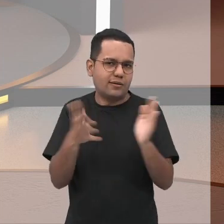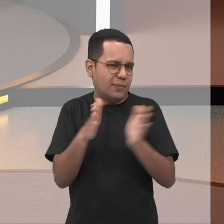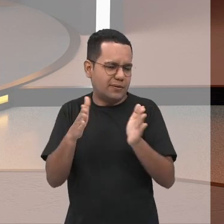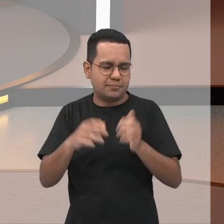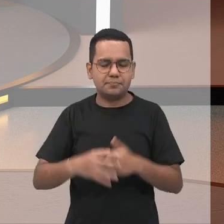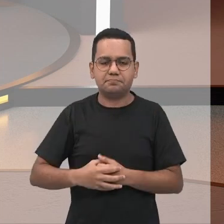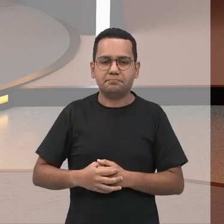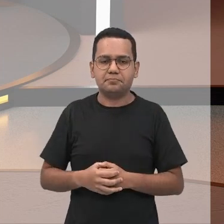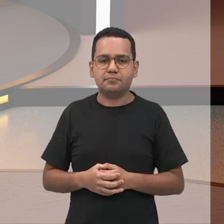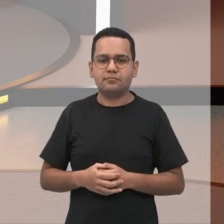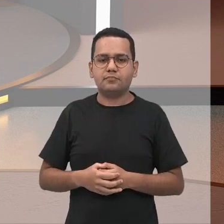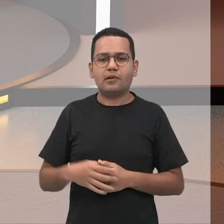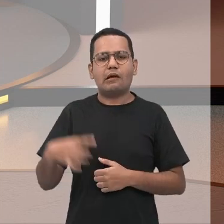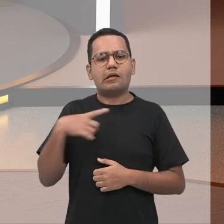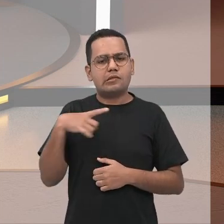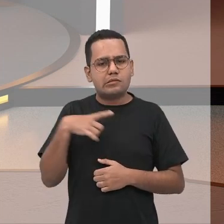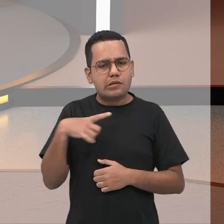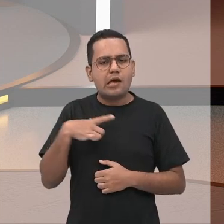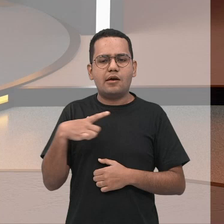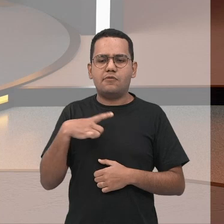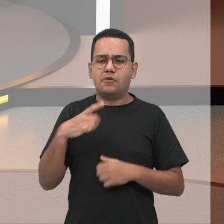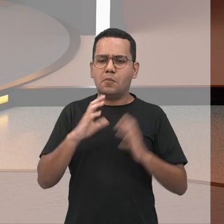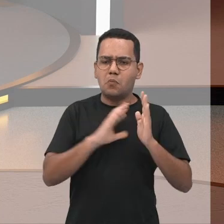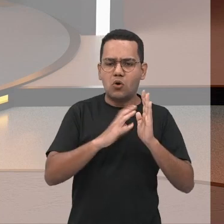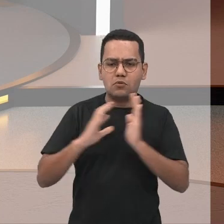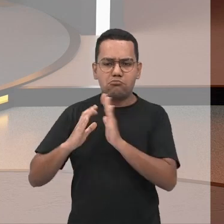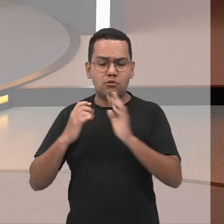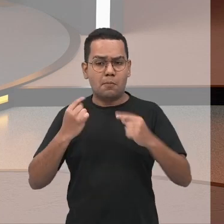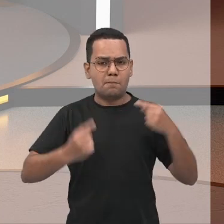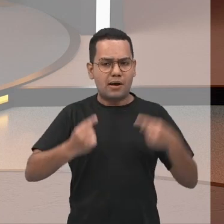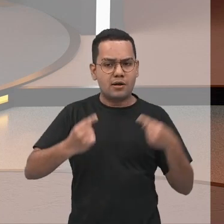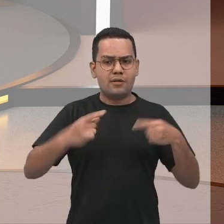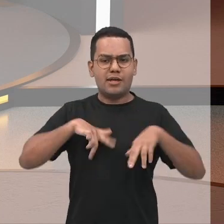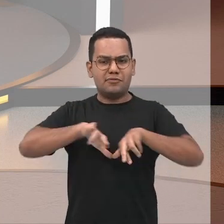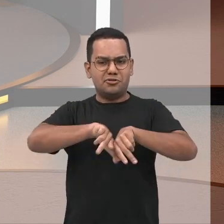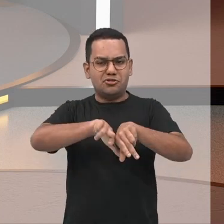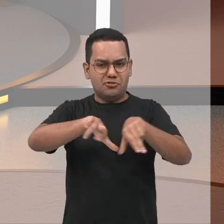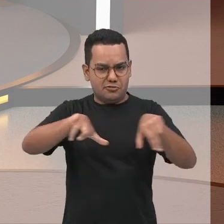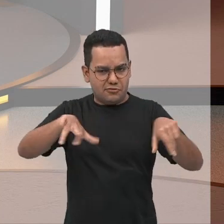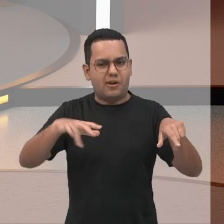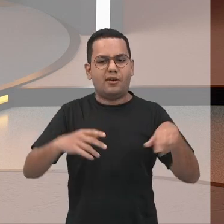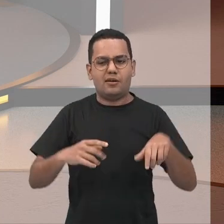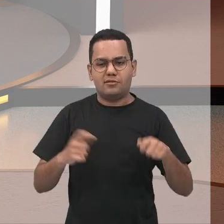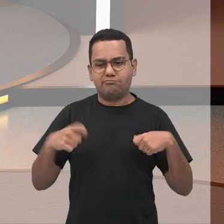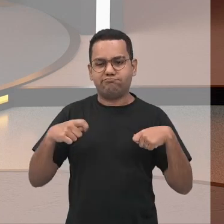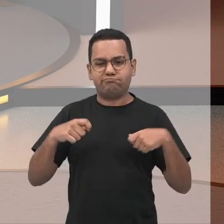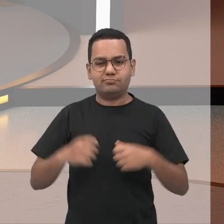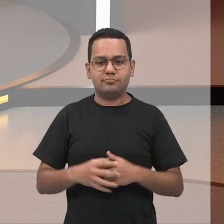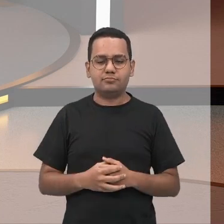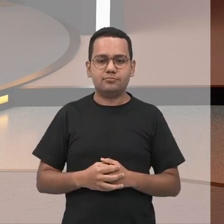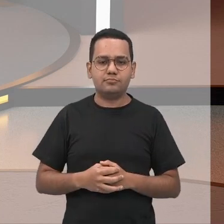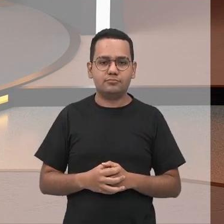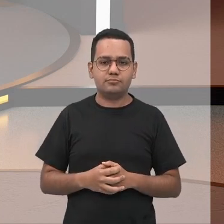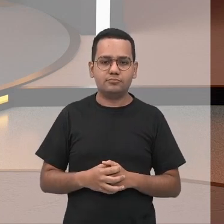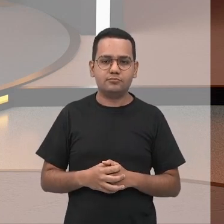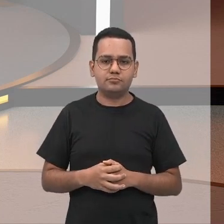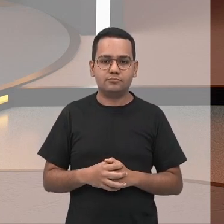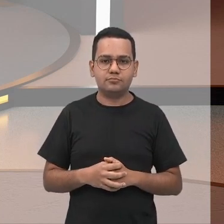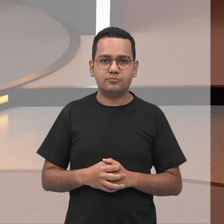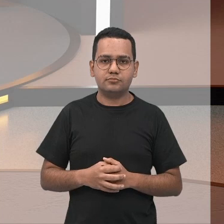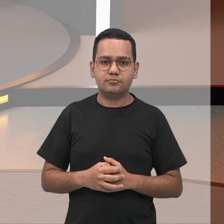Ocorreram muitas disputas políticos partidárias entre né, as elites, aí, os grupos políticos,